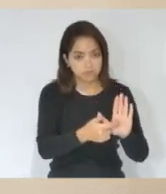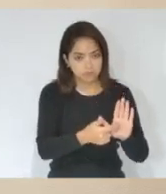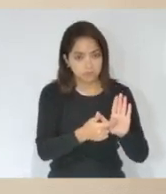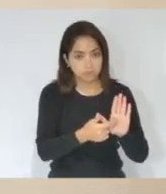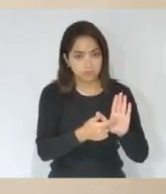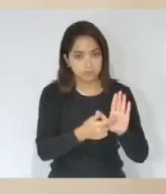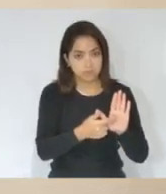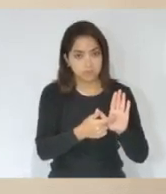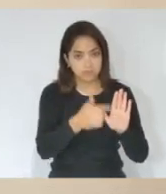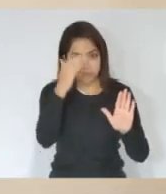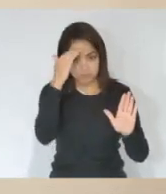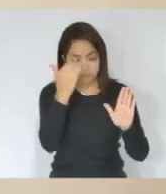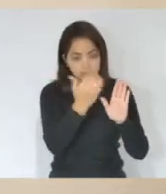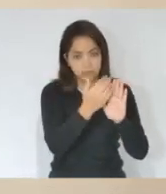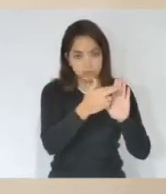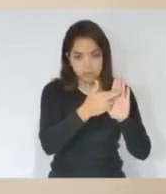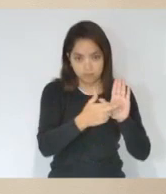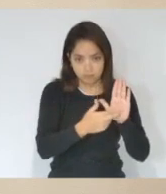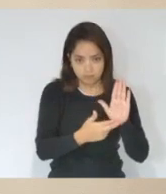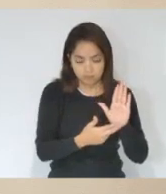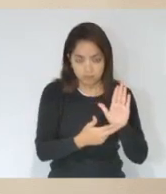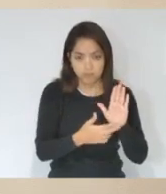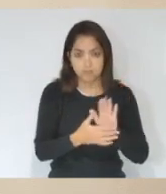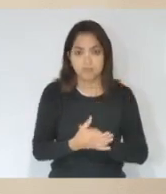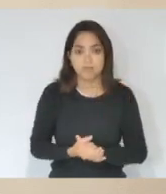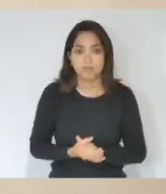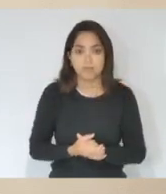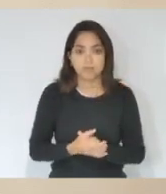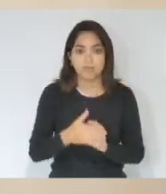o regimento interno, as seguintes indicações.